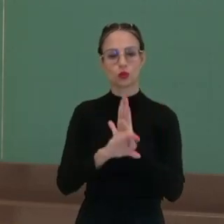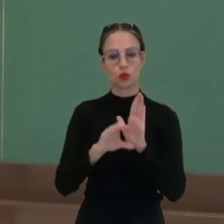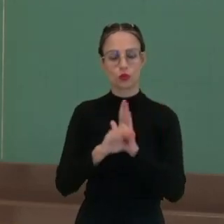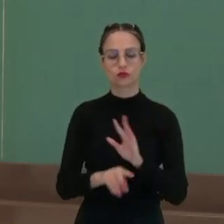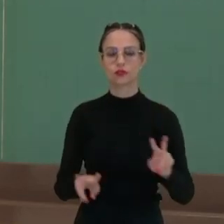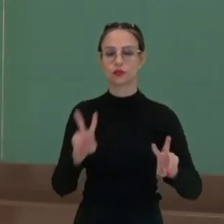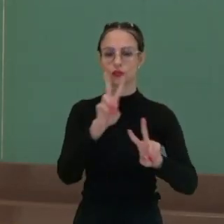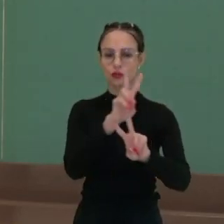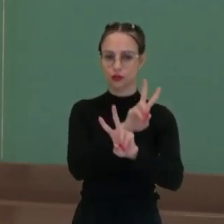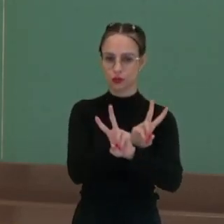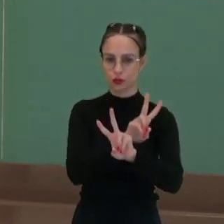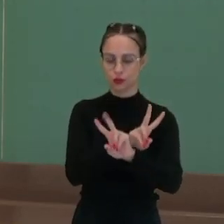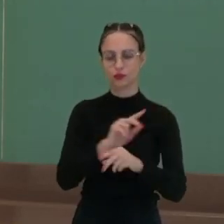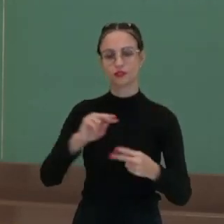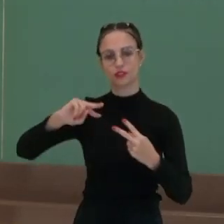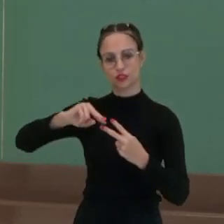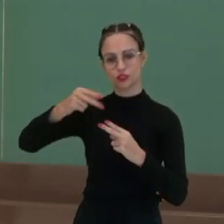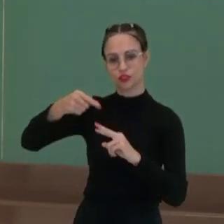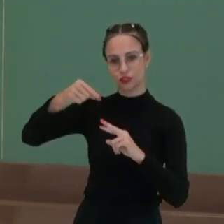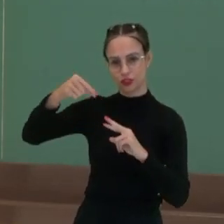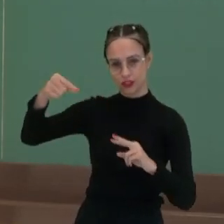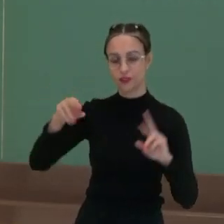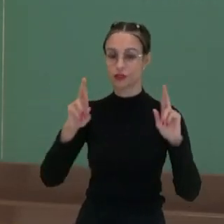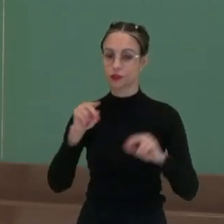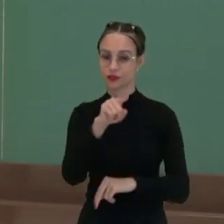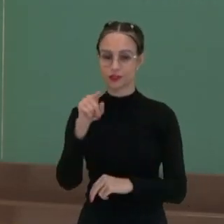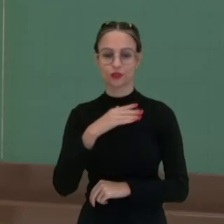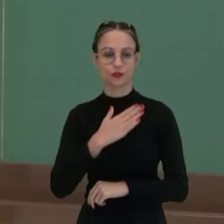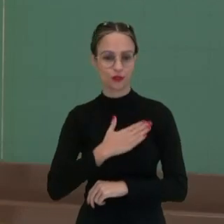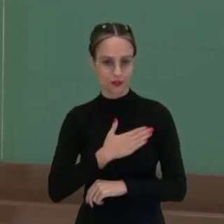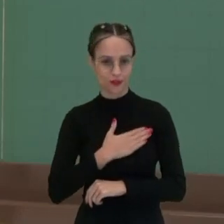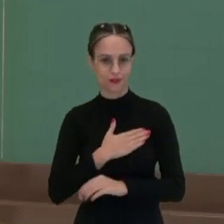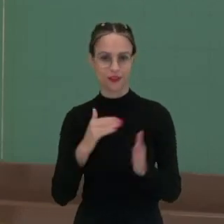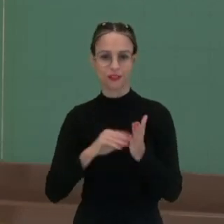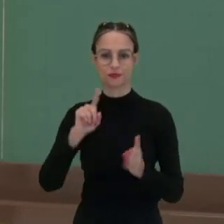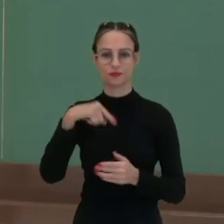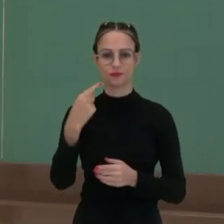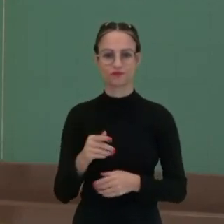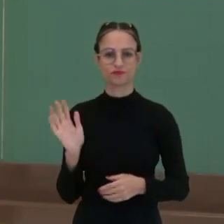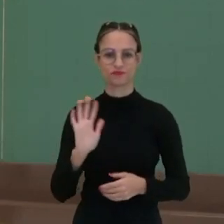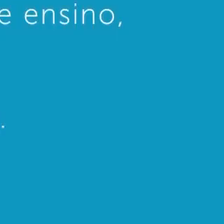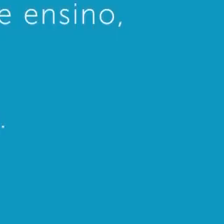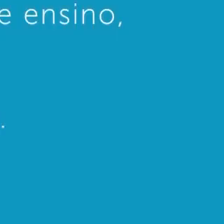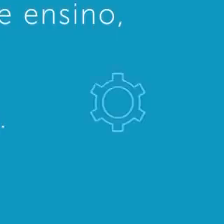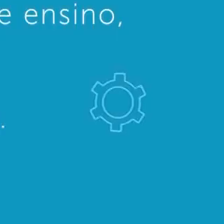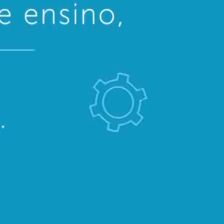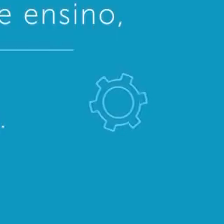cromossomos e de genes. Eu espero que vocês tenham gostado. Até breve!